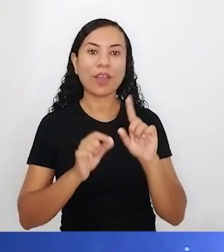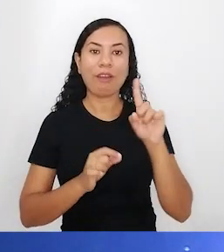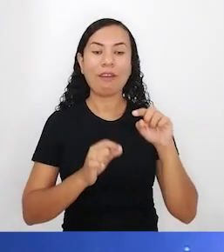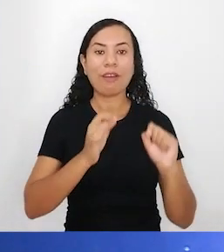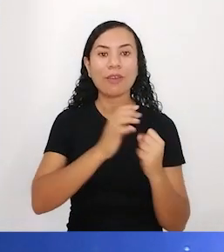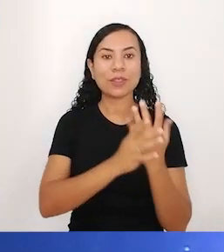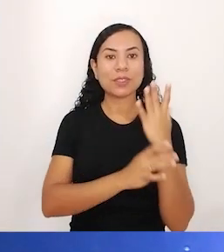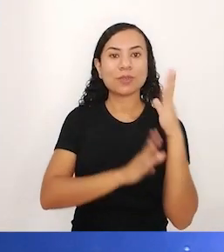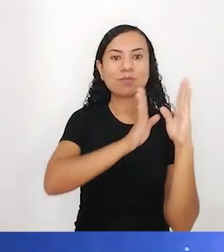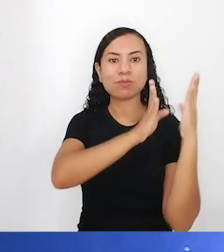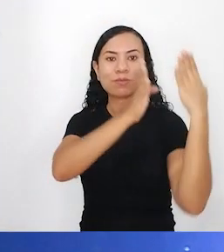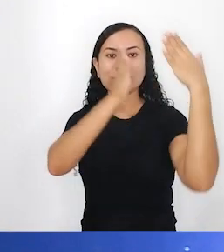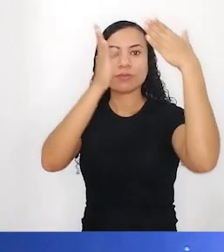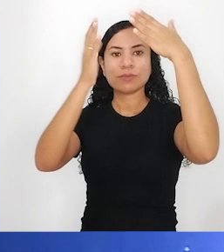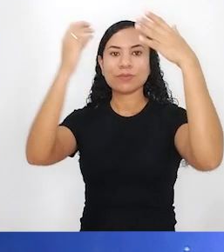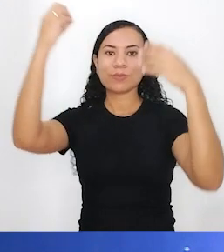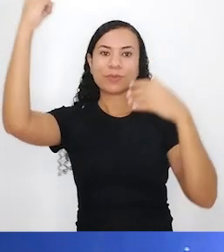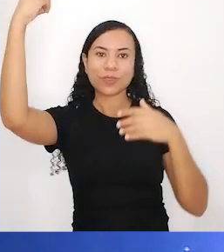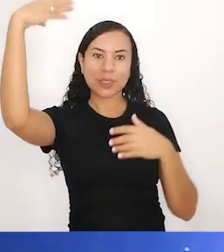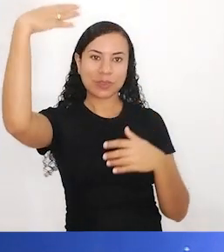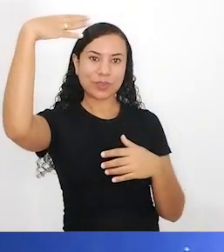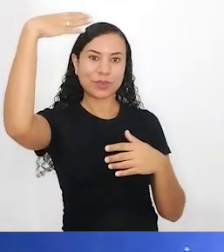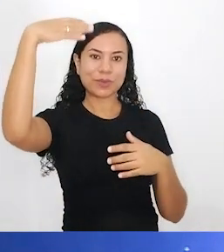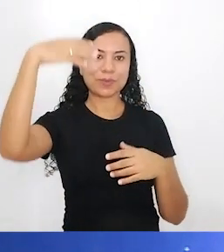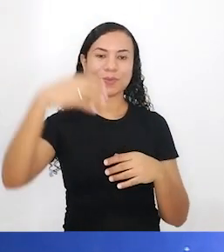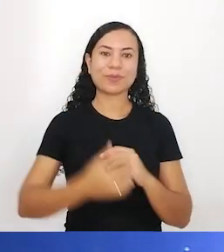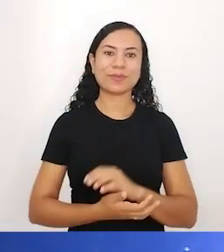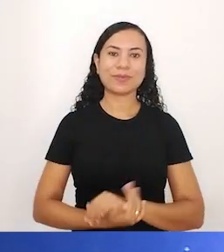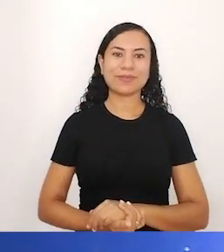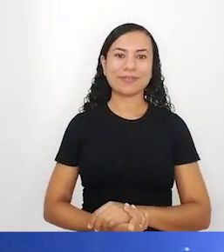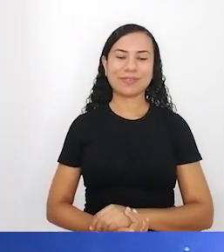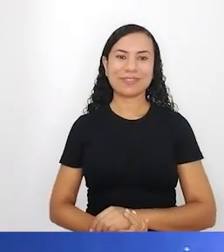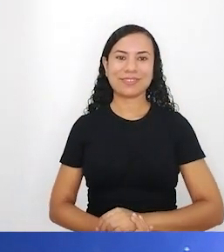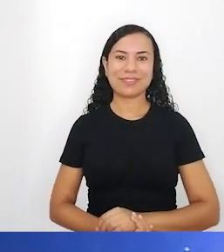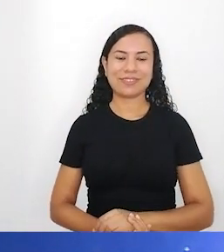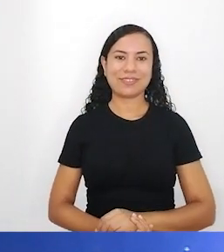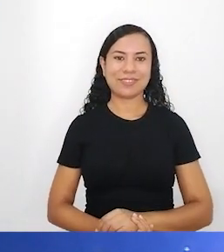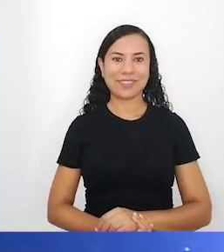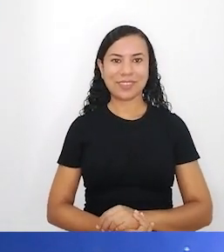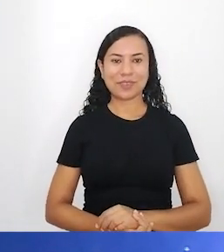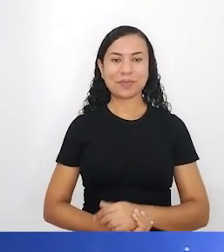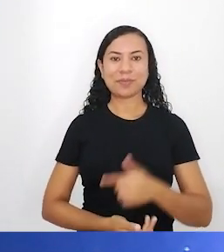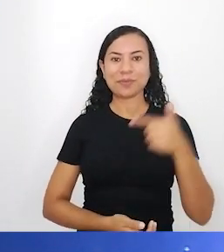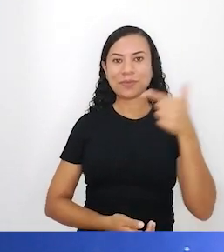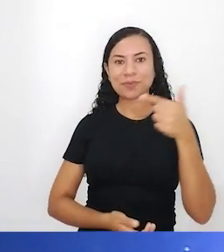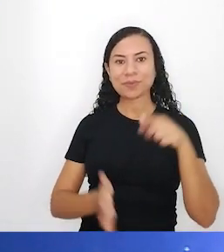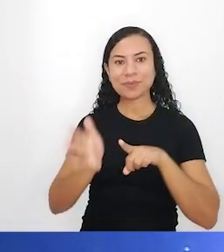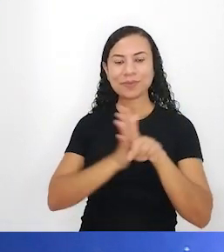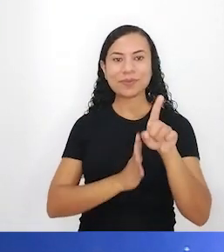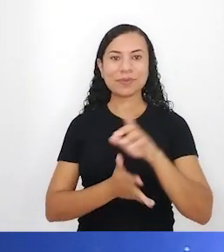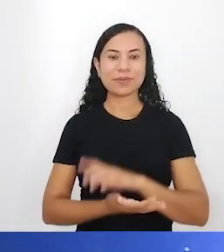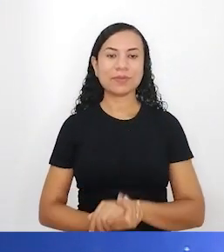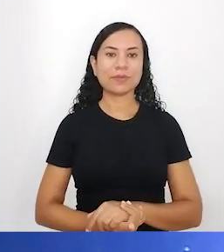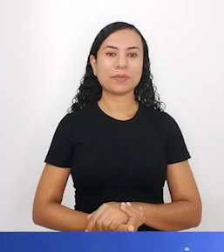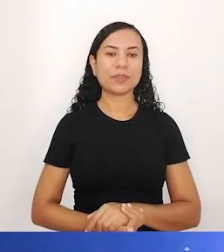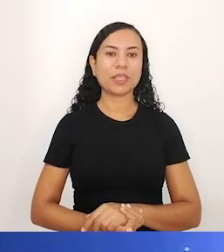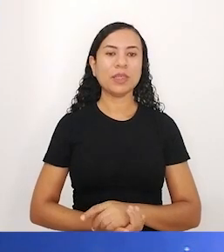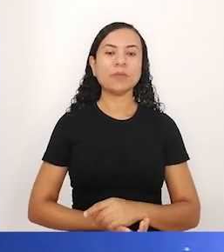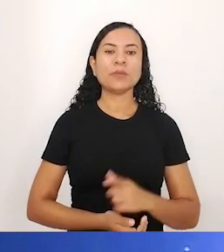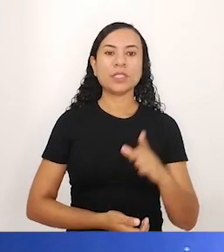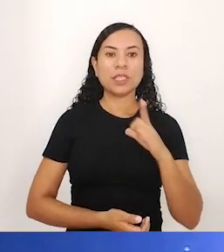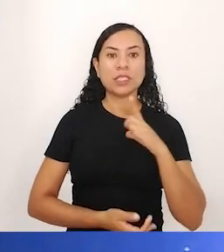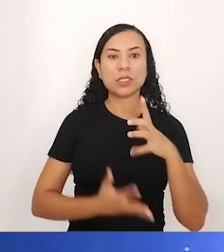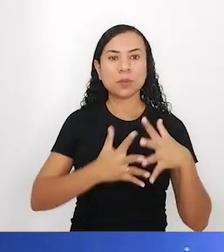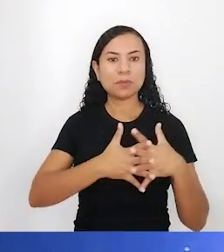2. Carros frigoríficos são usados para transportar frutos a grandes distâncias sem que amadureçam. Isso